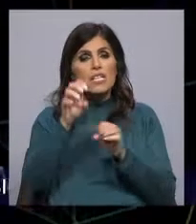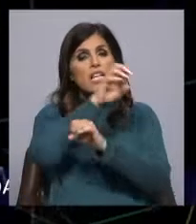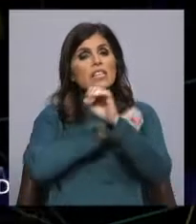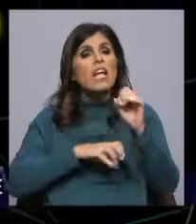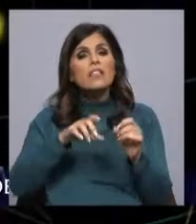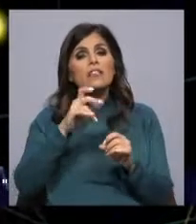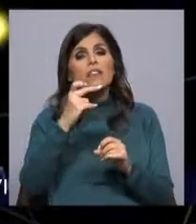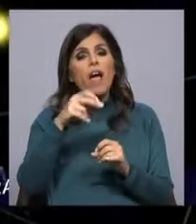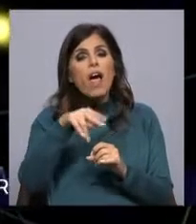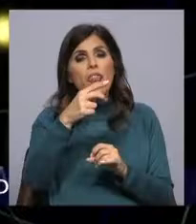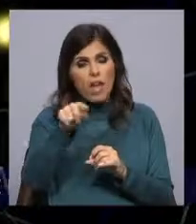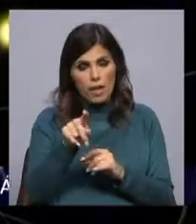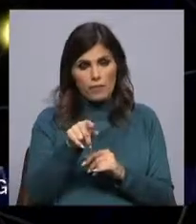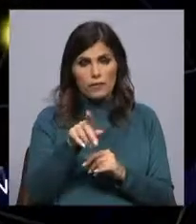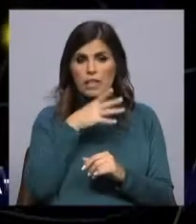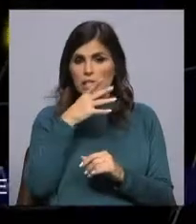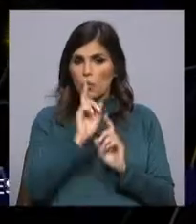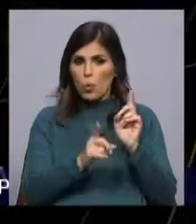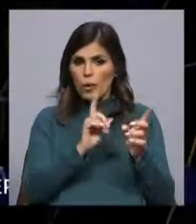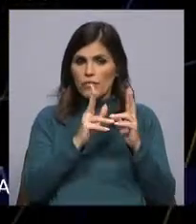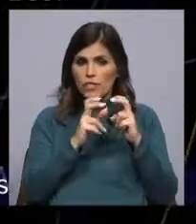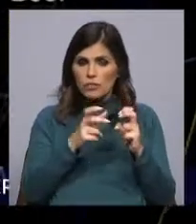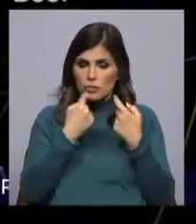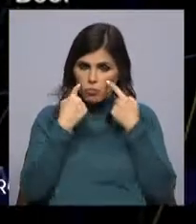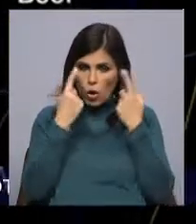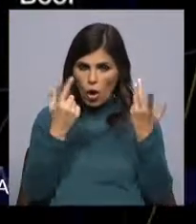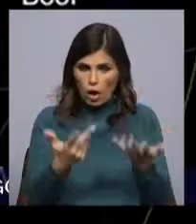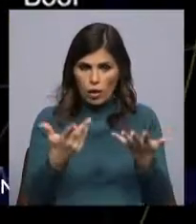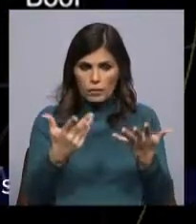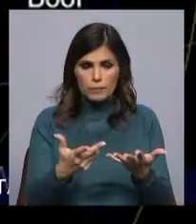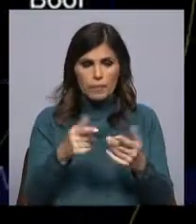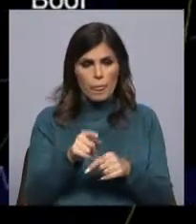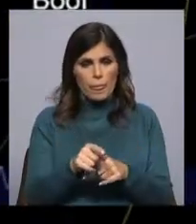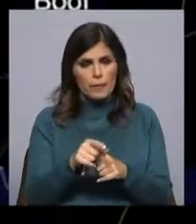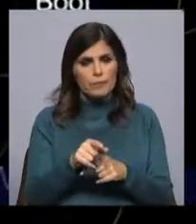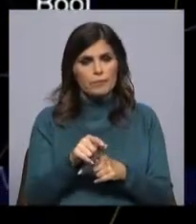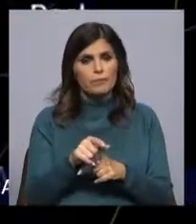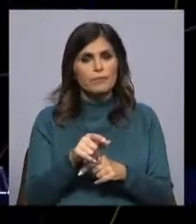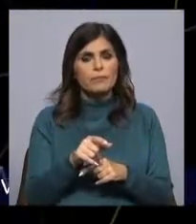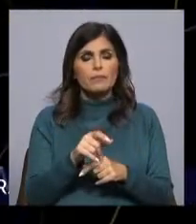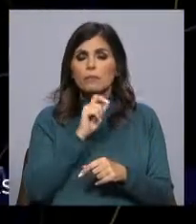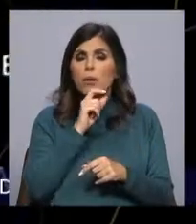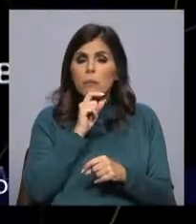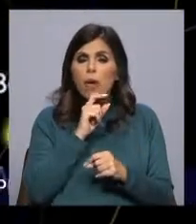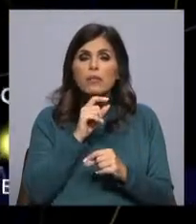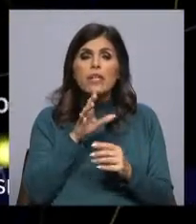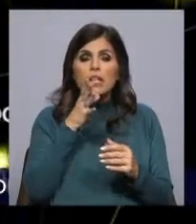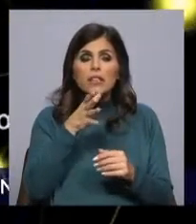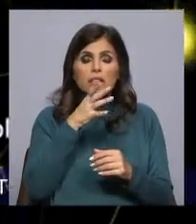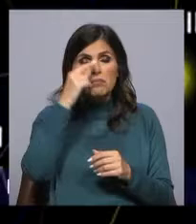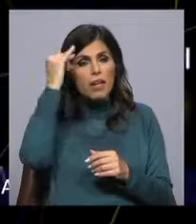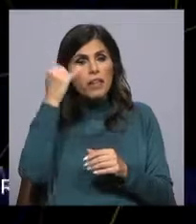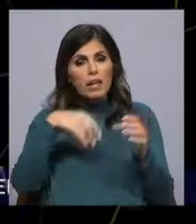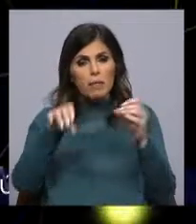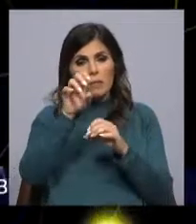que dizem estes investigadores que agora anunciaram estes braços fósseis é que, provavelmente, de acordo com esta animação